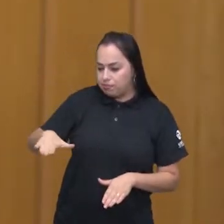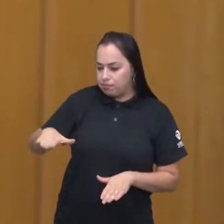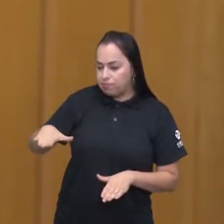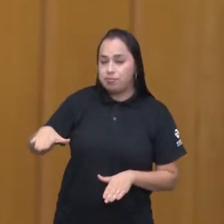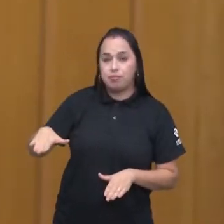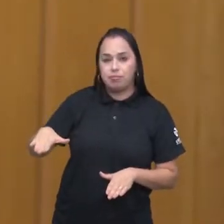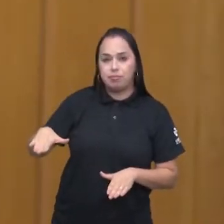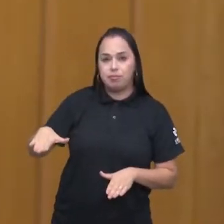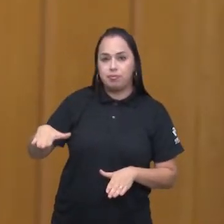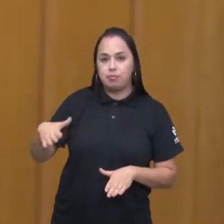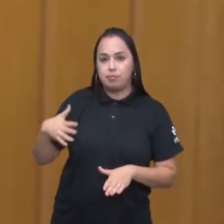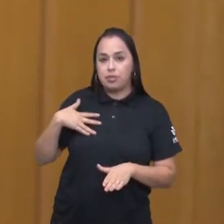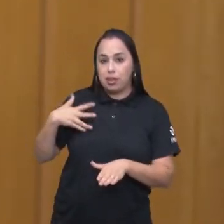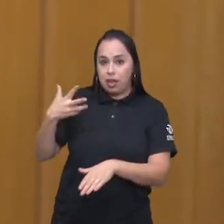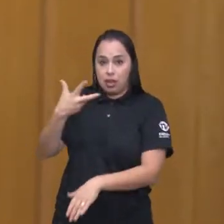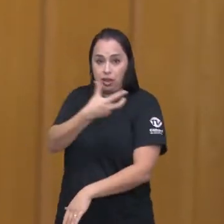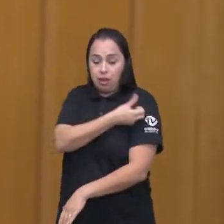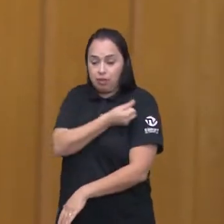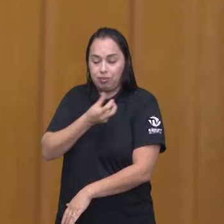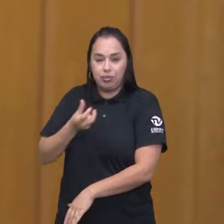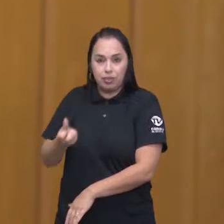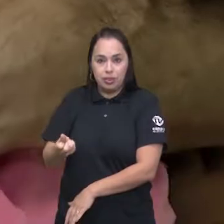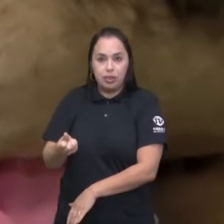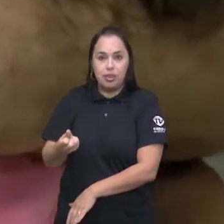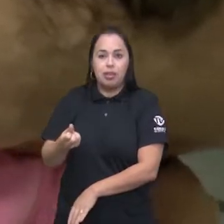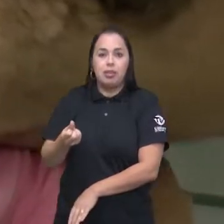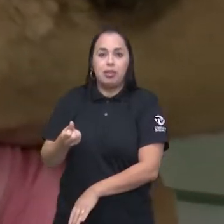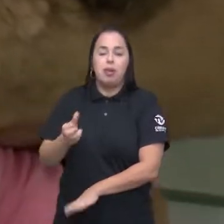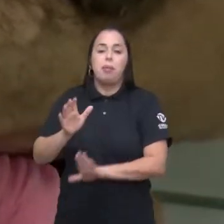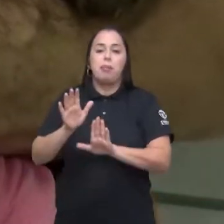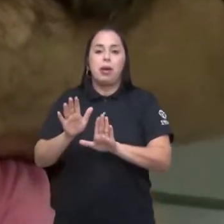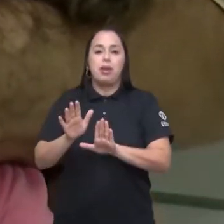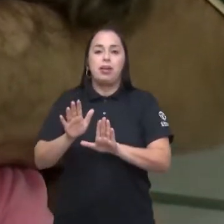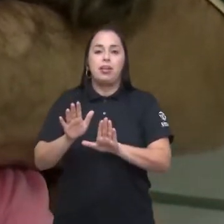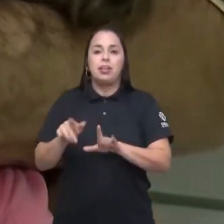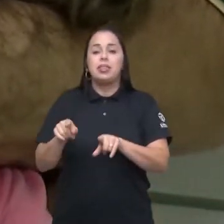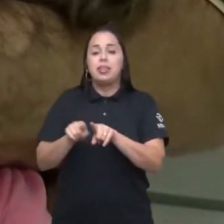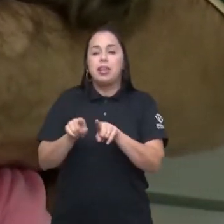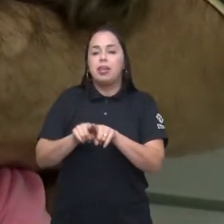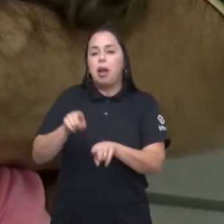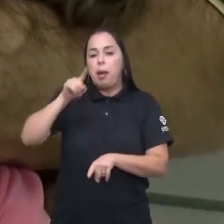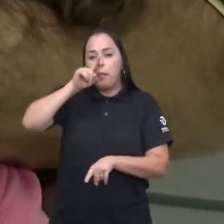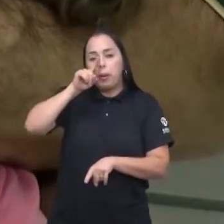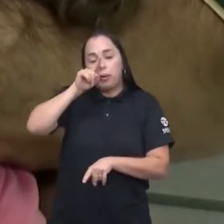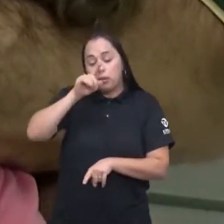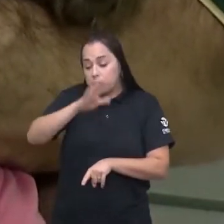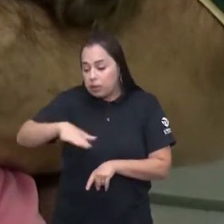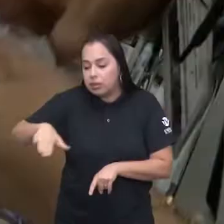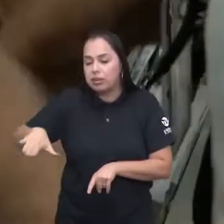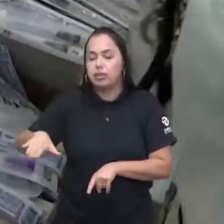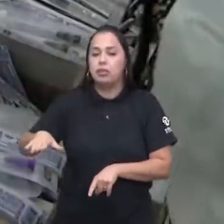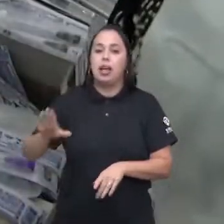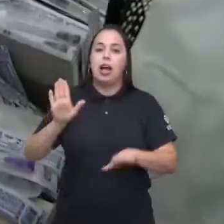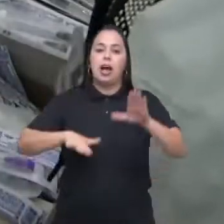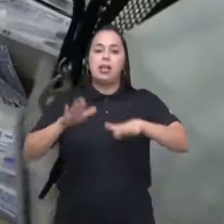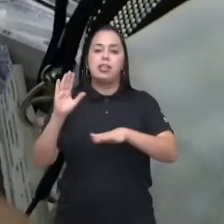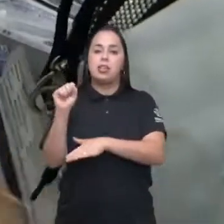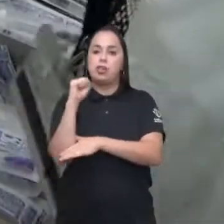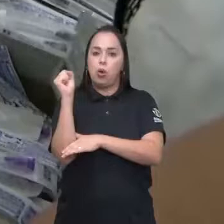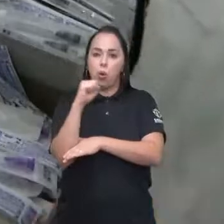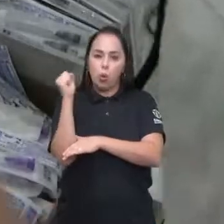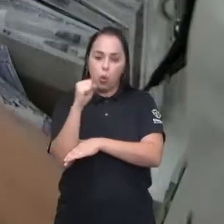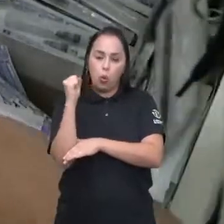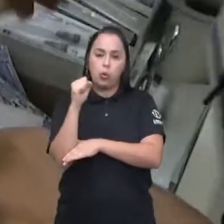número de crianças imunizadas é uma realidade alarmante já que coloca em risco a saúde do público infantil em